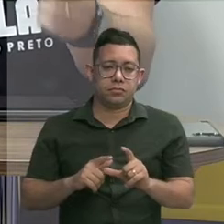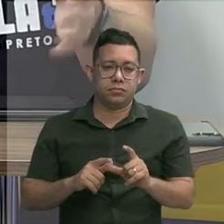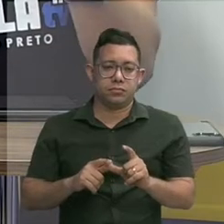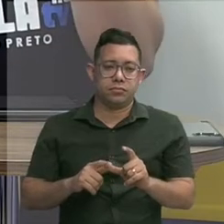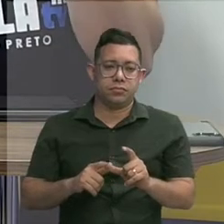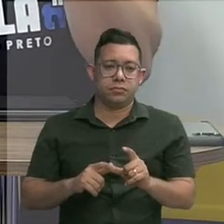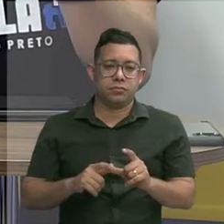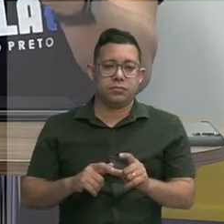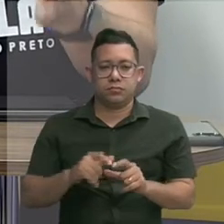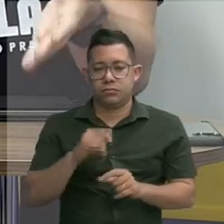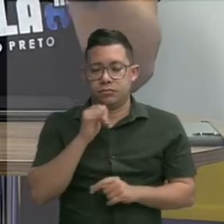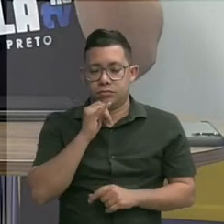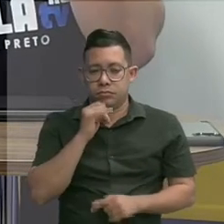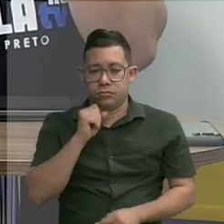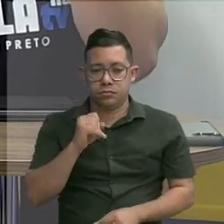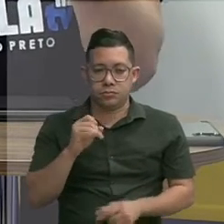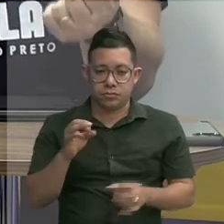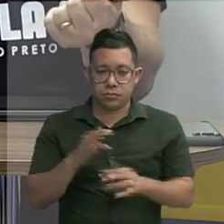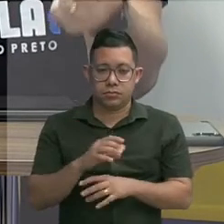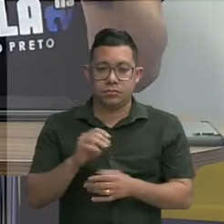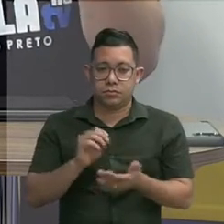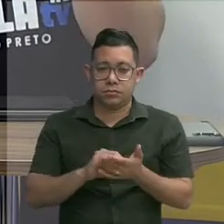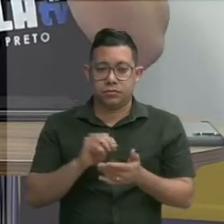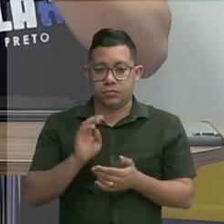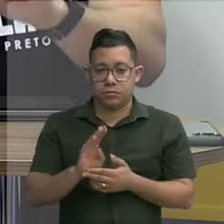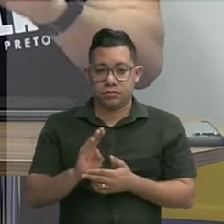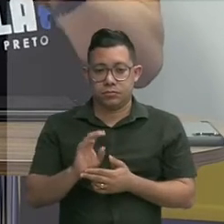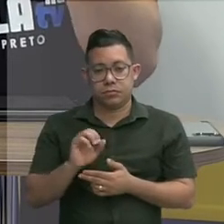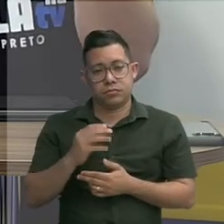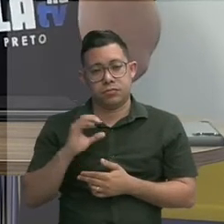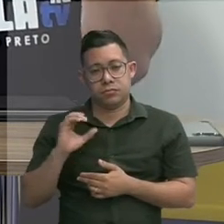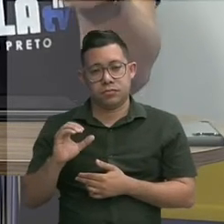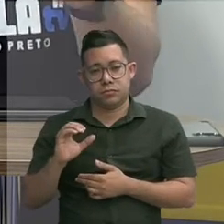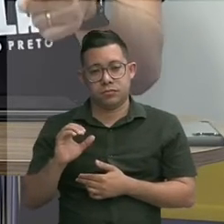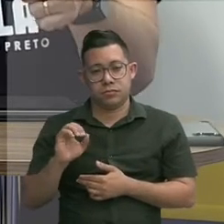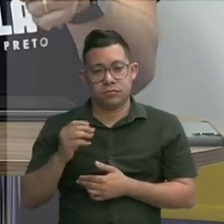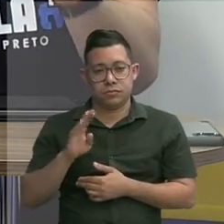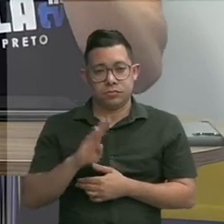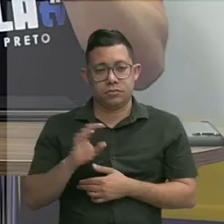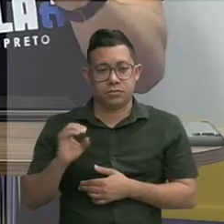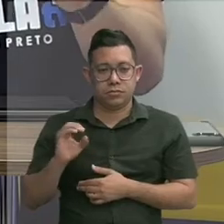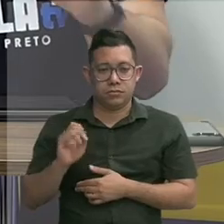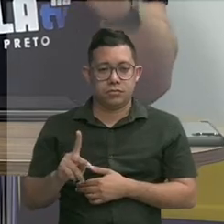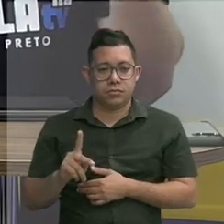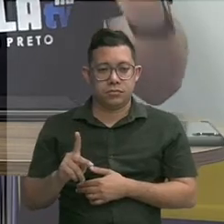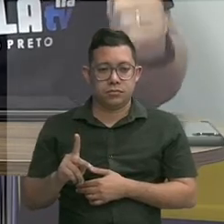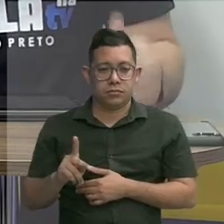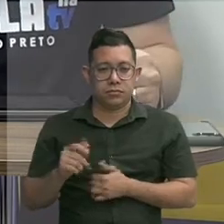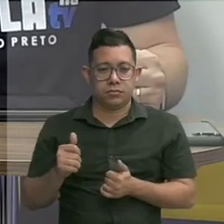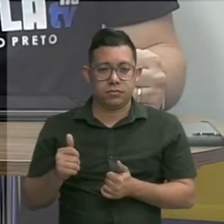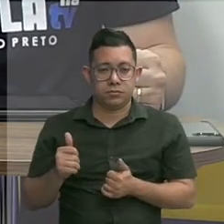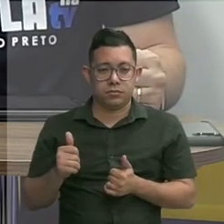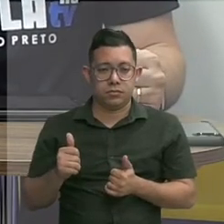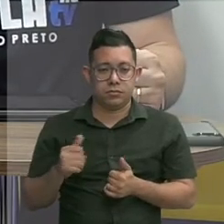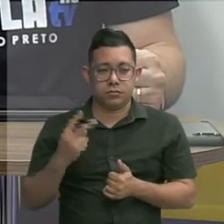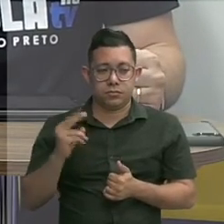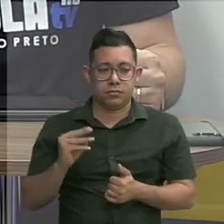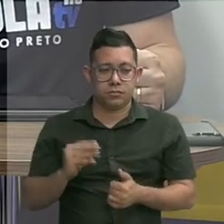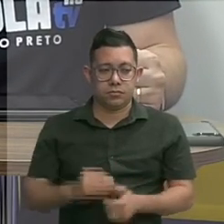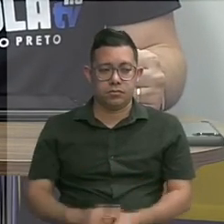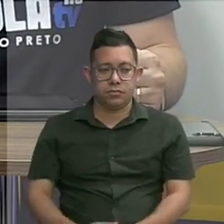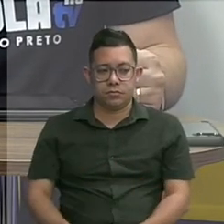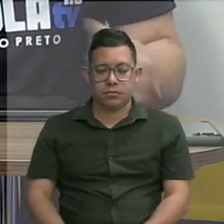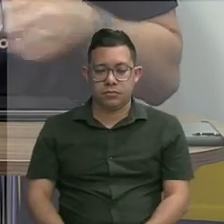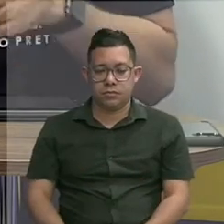aliança onde é que incompleta falta B ou C ou falta bem se tá bom vamos lá então dois